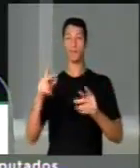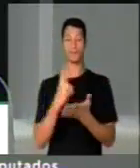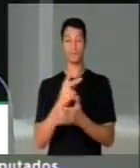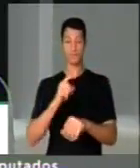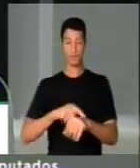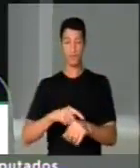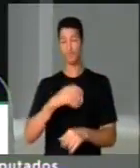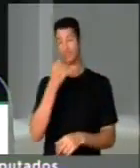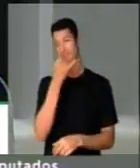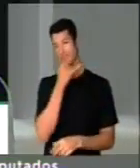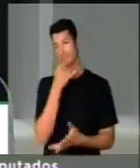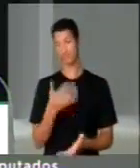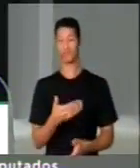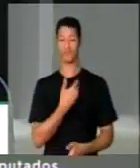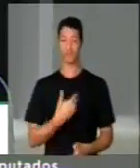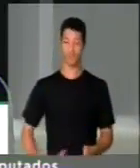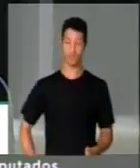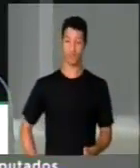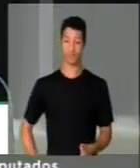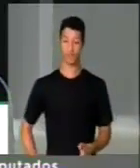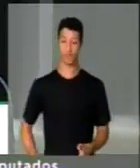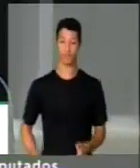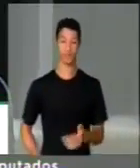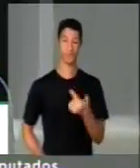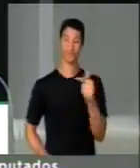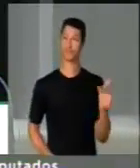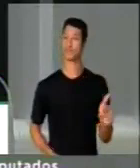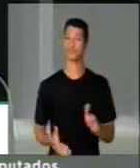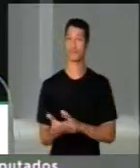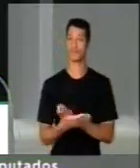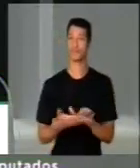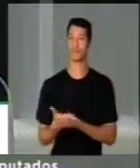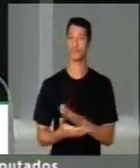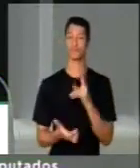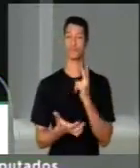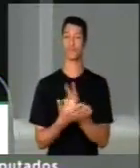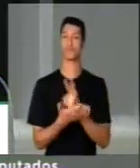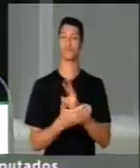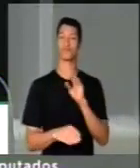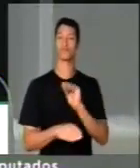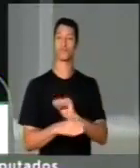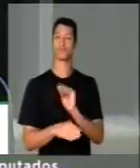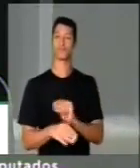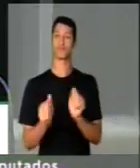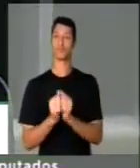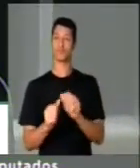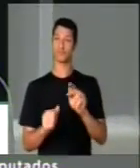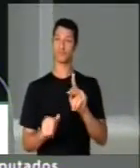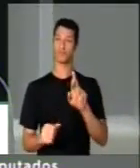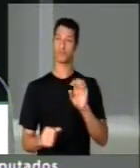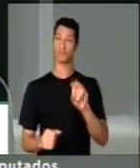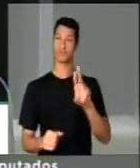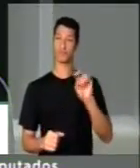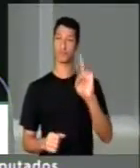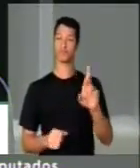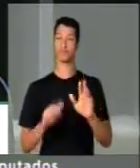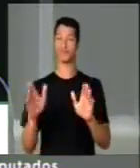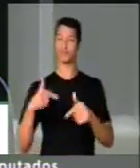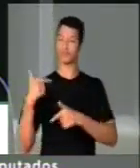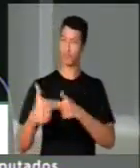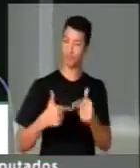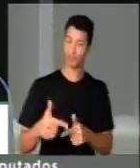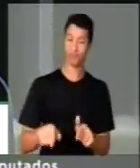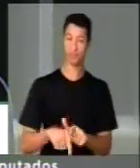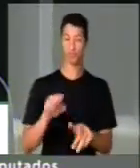mesmo tempo, lamentar que o governo não tem tido o mesmo cuidado com os produtores que secularmente vem ali